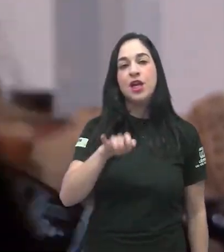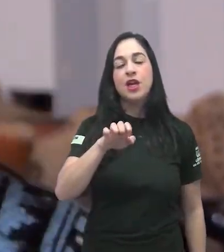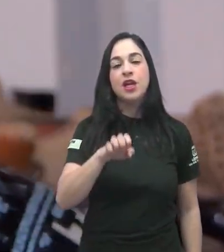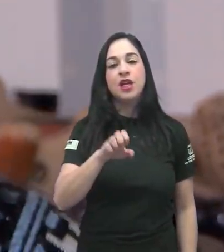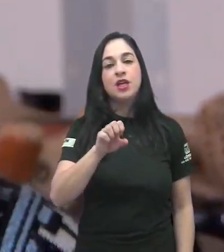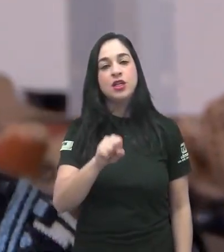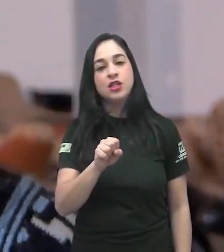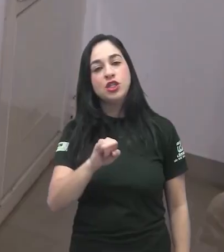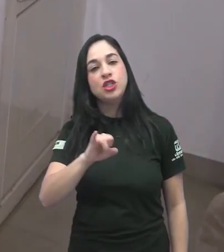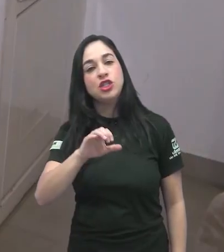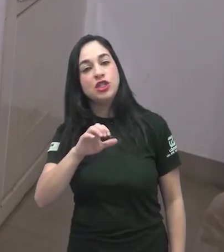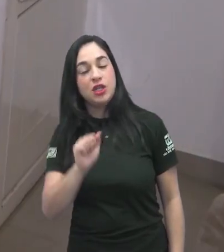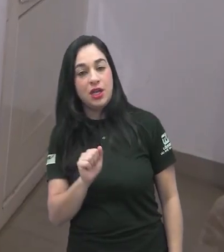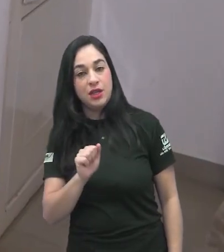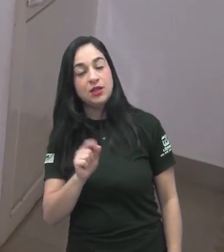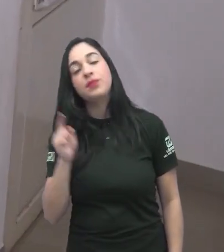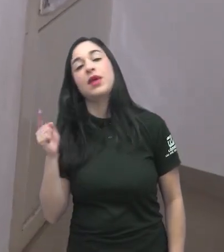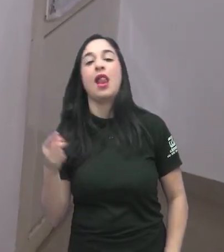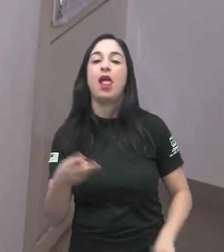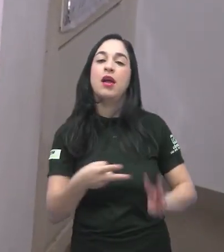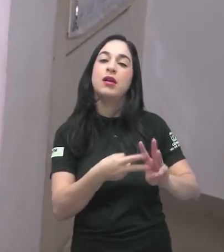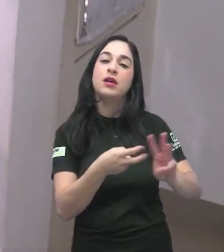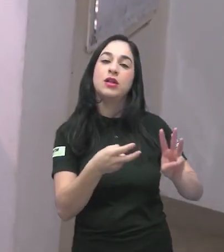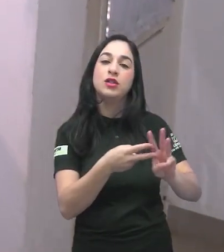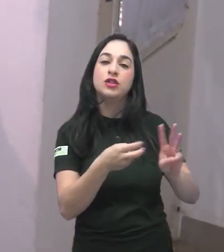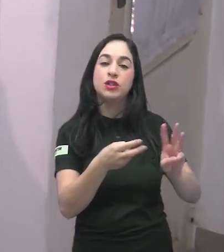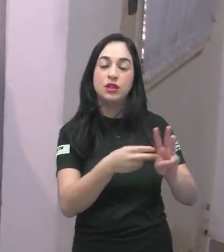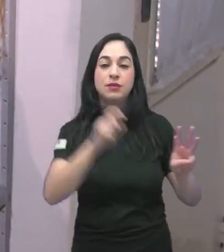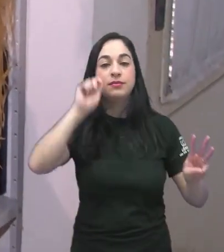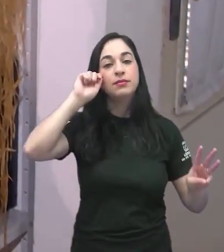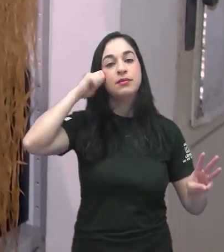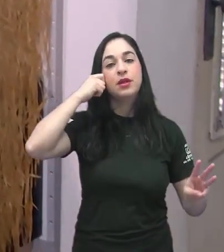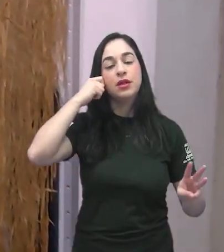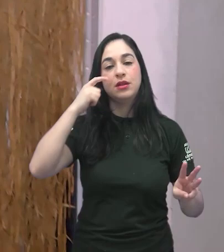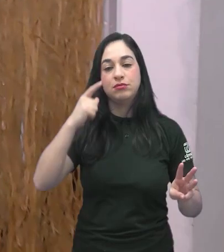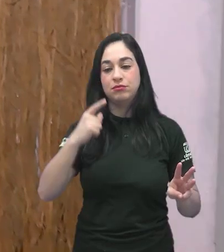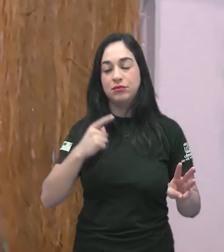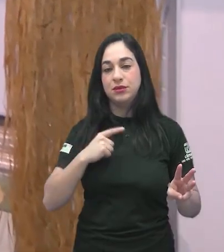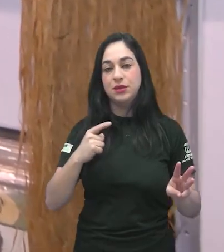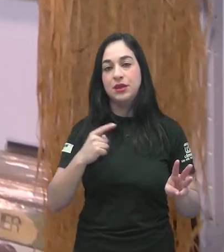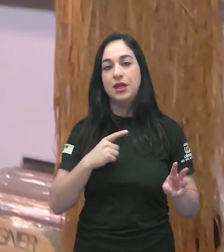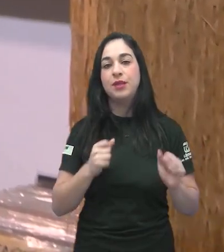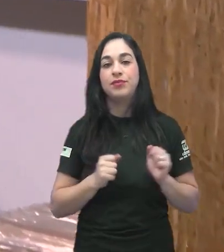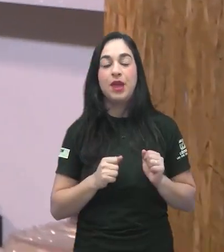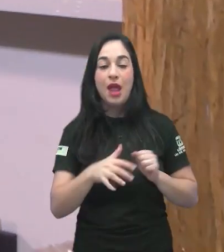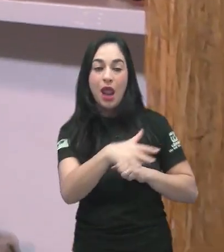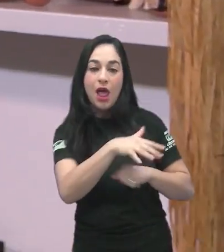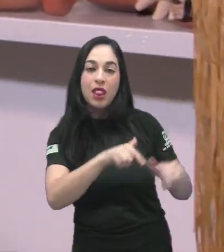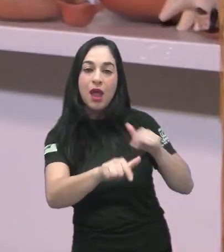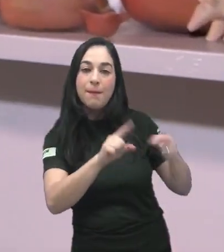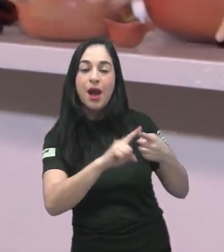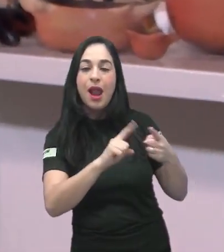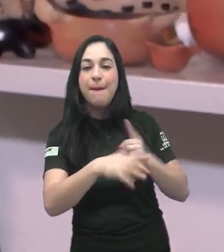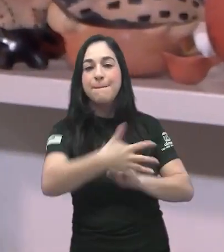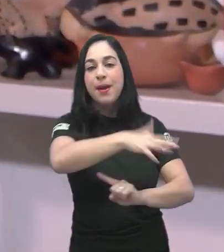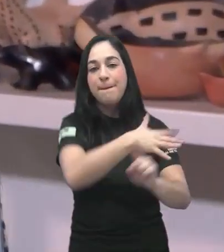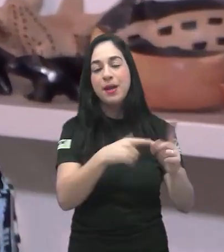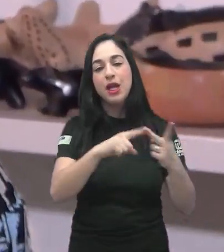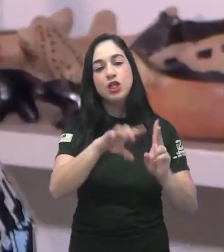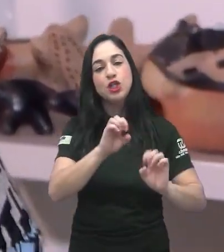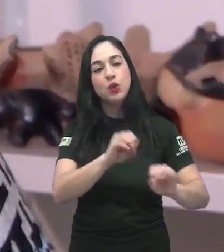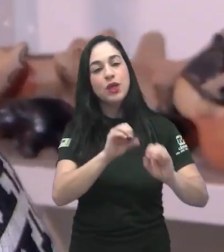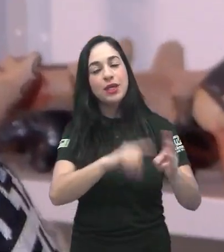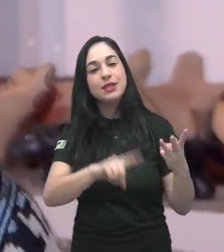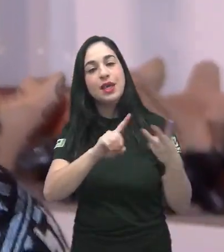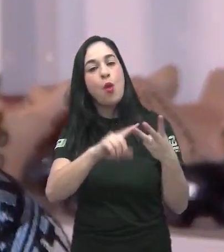de Jéssica. De origem afro-indígena, ela atua nas áreas de educação, meio ambiente